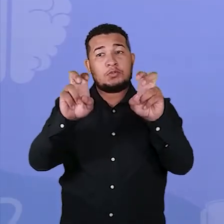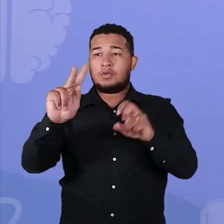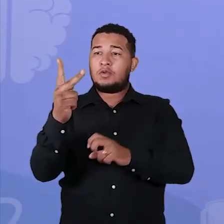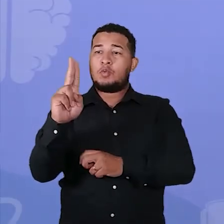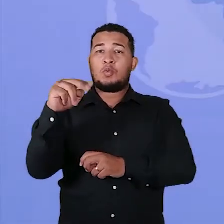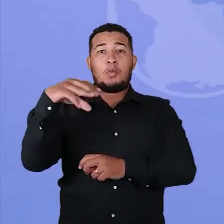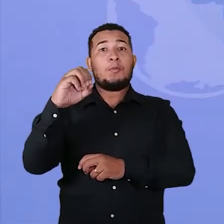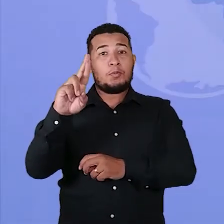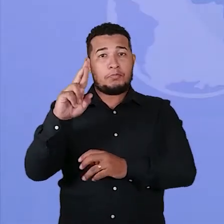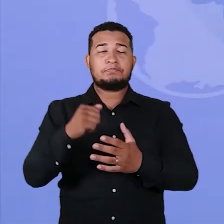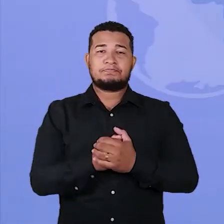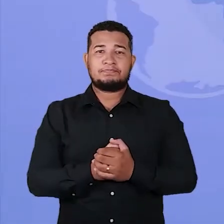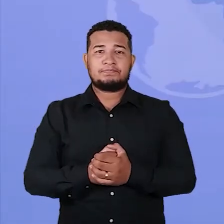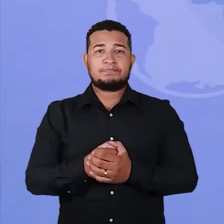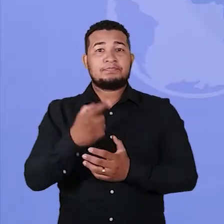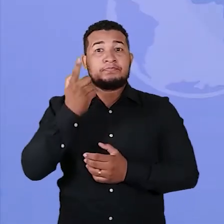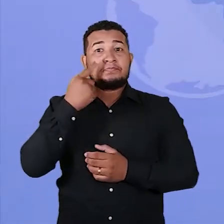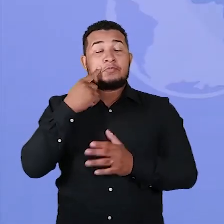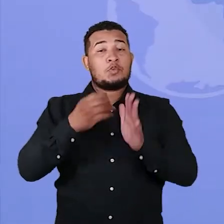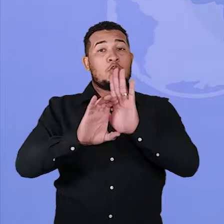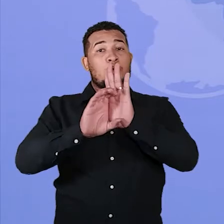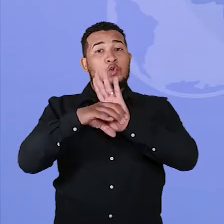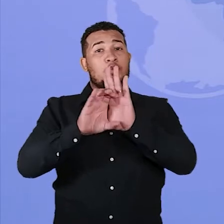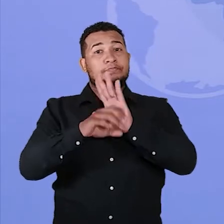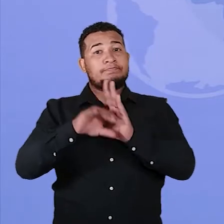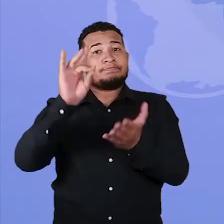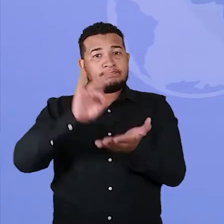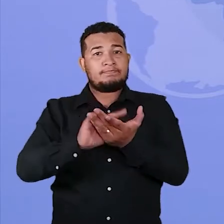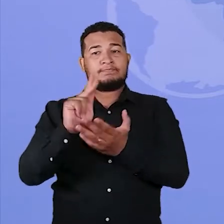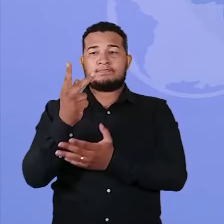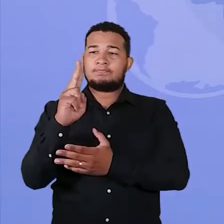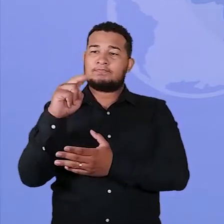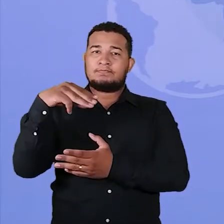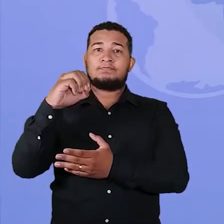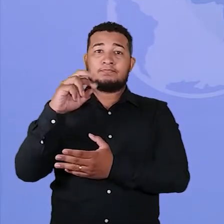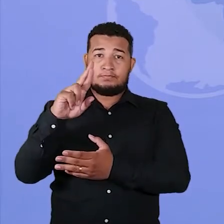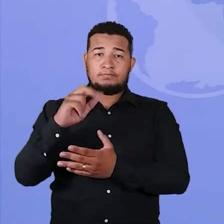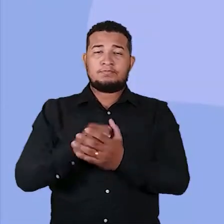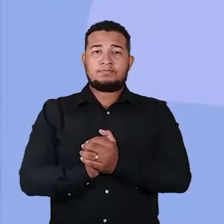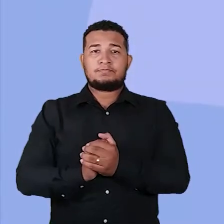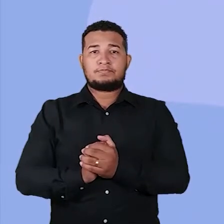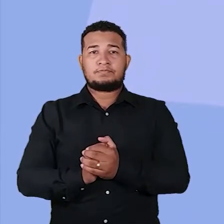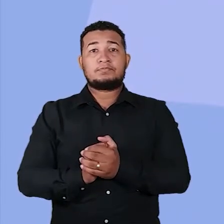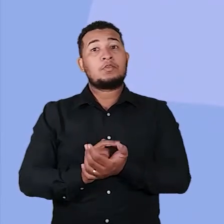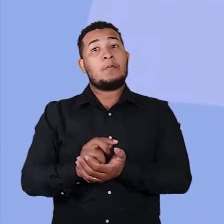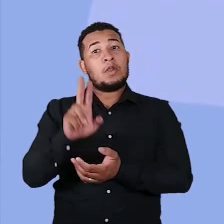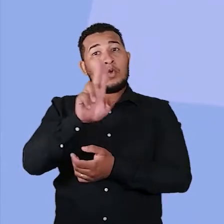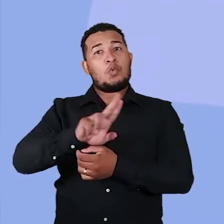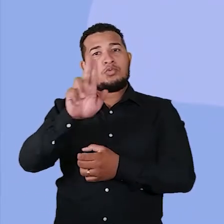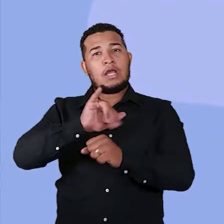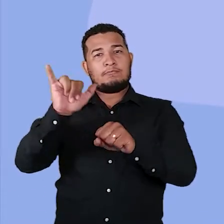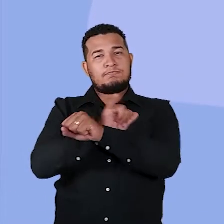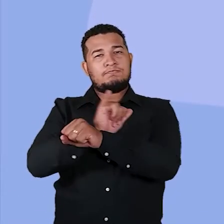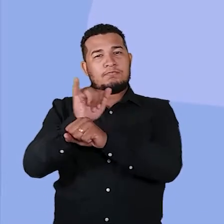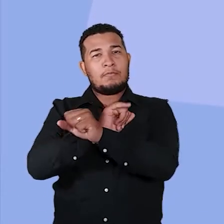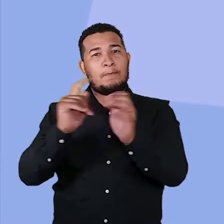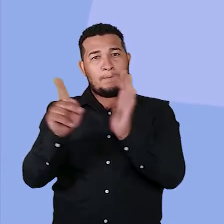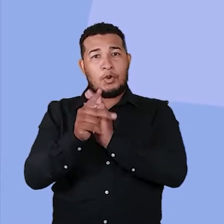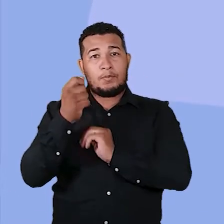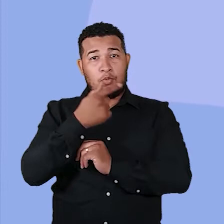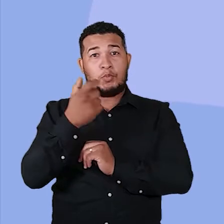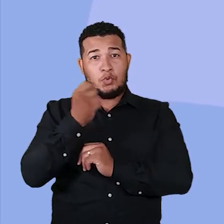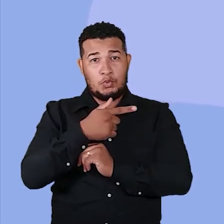de humor, tá? Beleza? Então vamos dar uma olhada aí no conceito de humor. Vamos olhar. Para utilizar o efeito